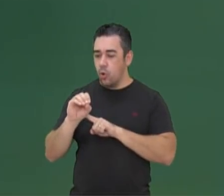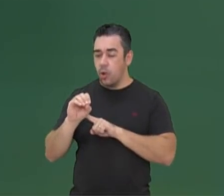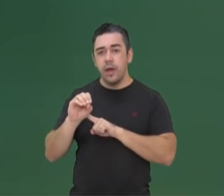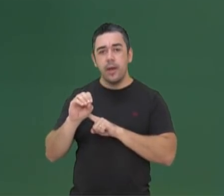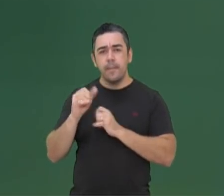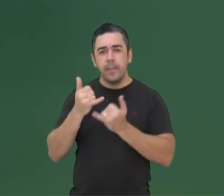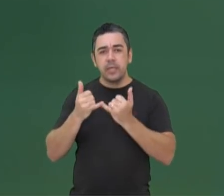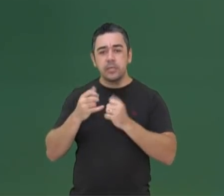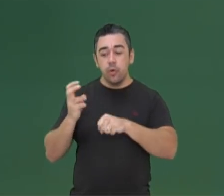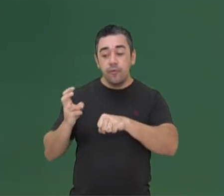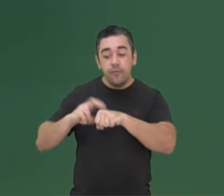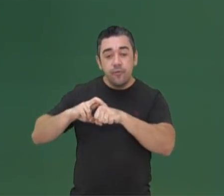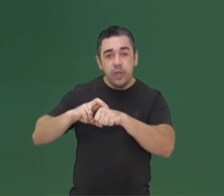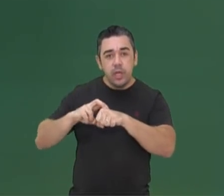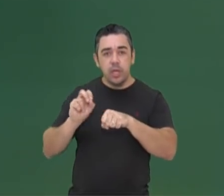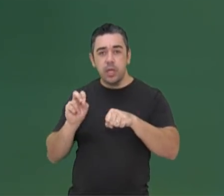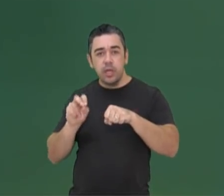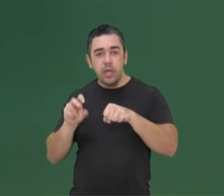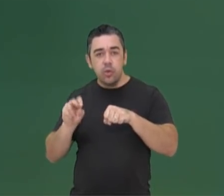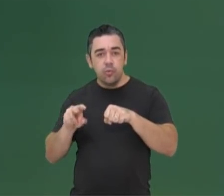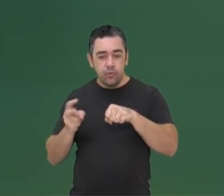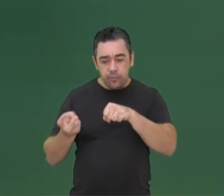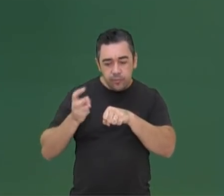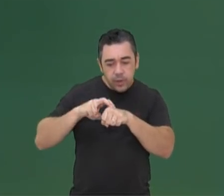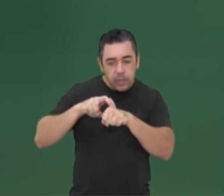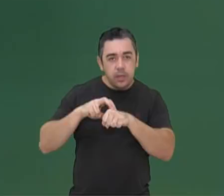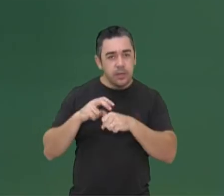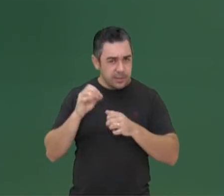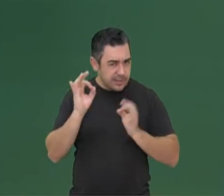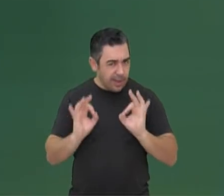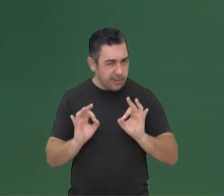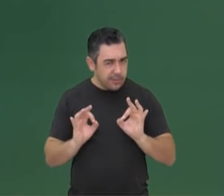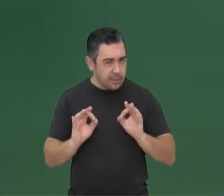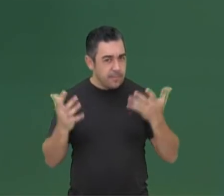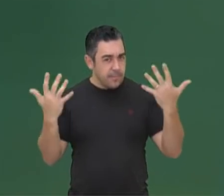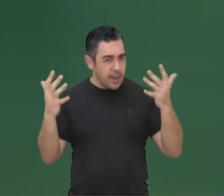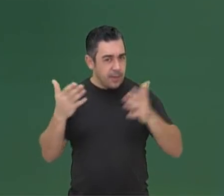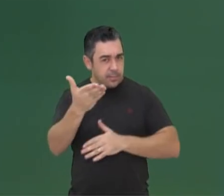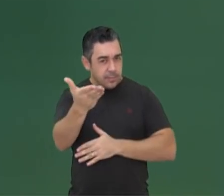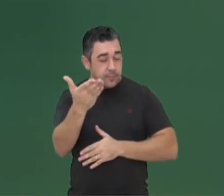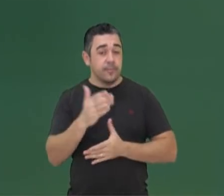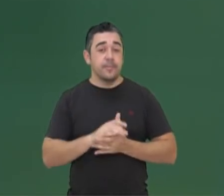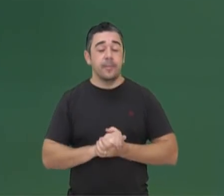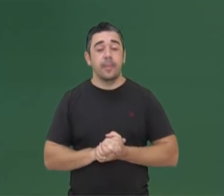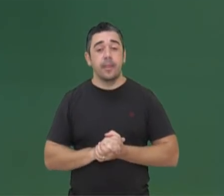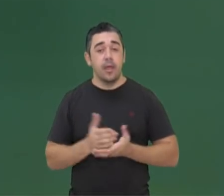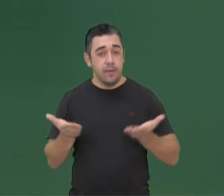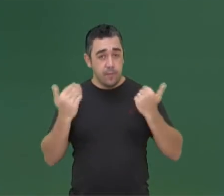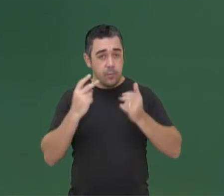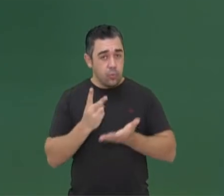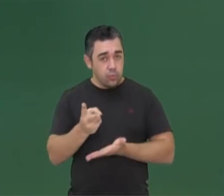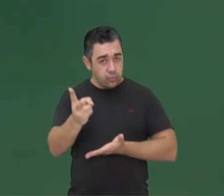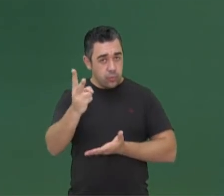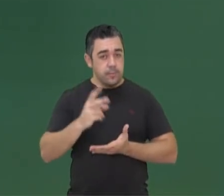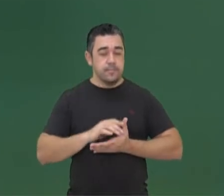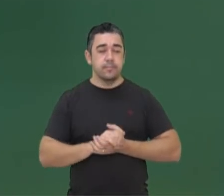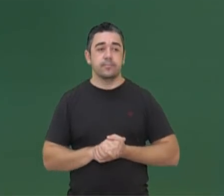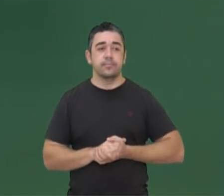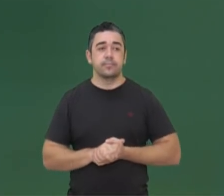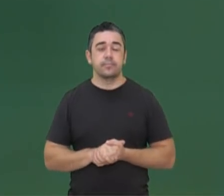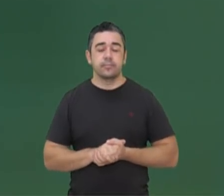Vírus, é a ciência que estuda os vírus. Certinho? Parabéns para quem acertou o exercício e vamos continuar a nossa aula de